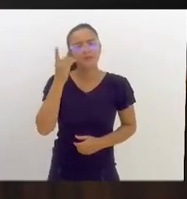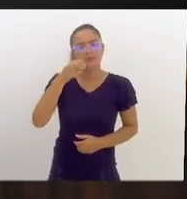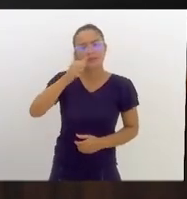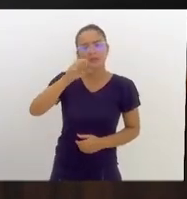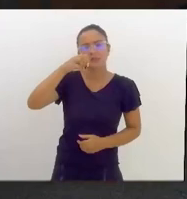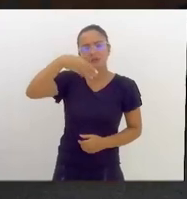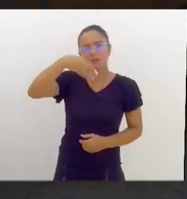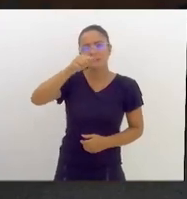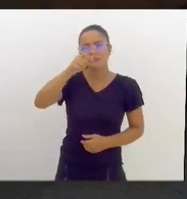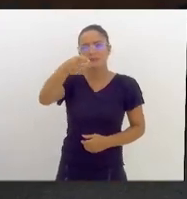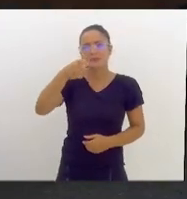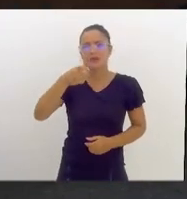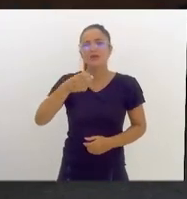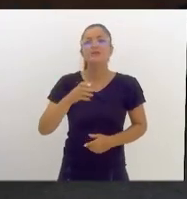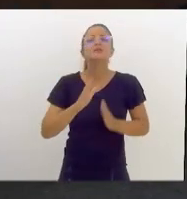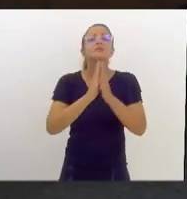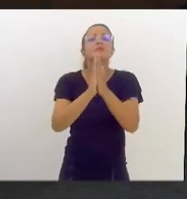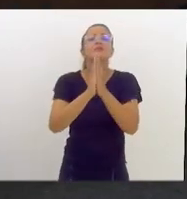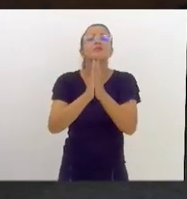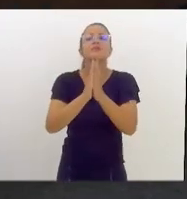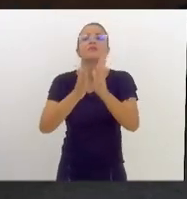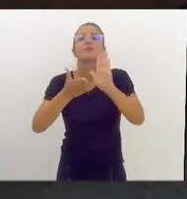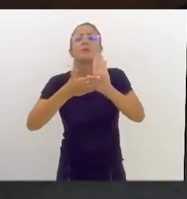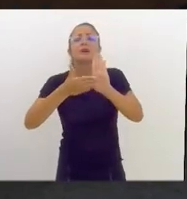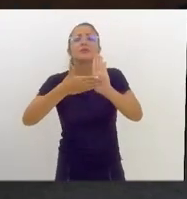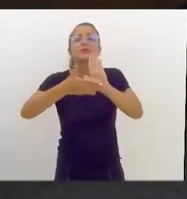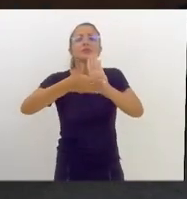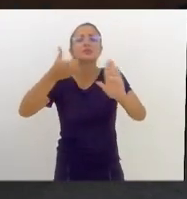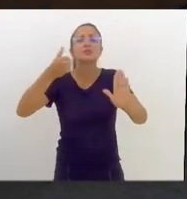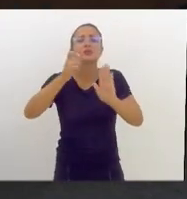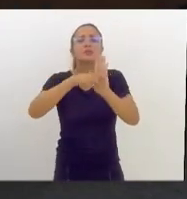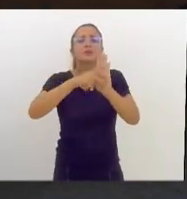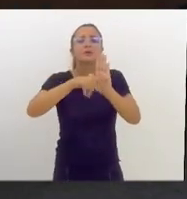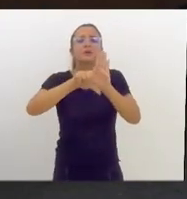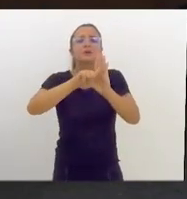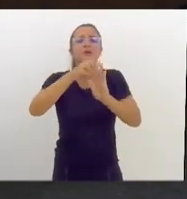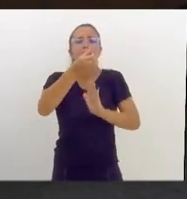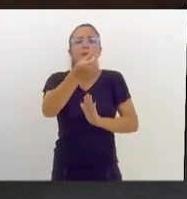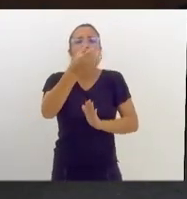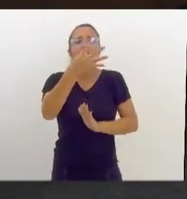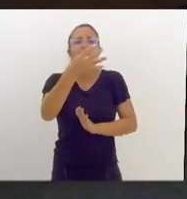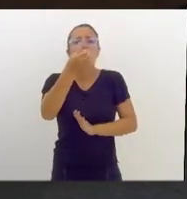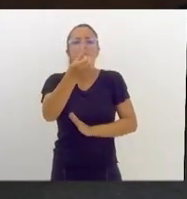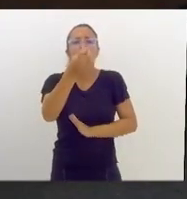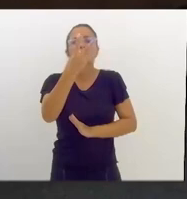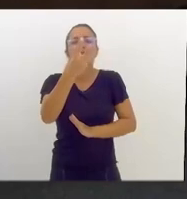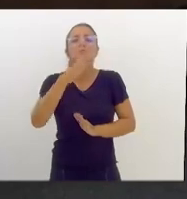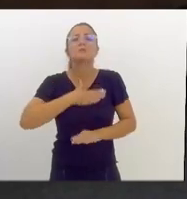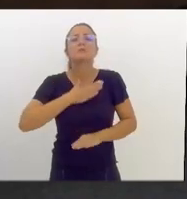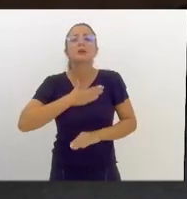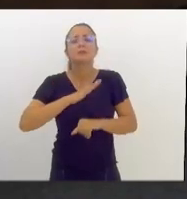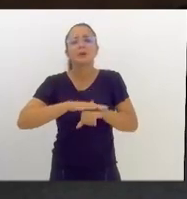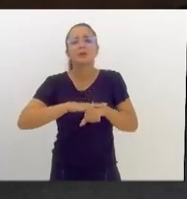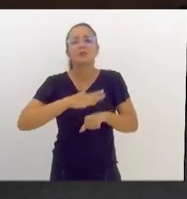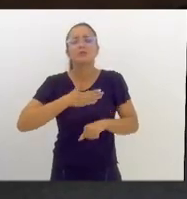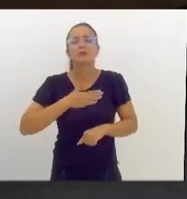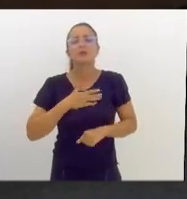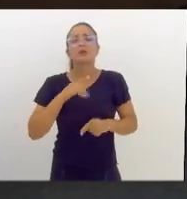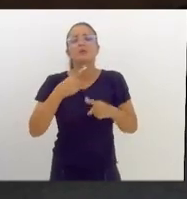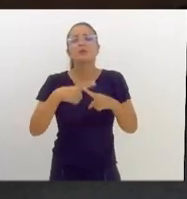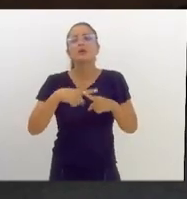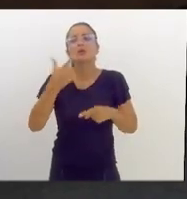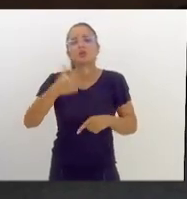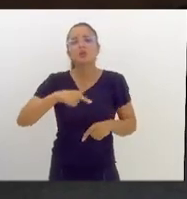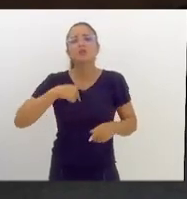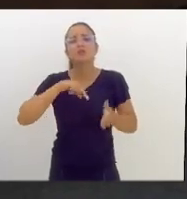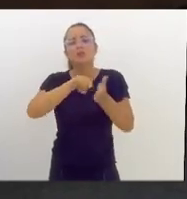solicitar, Vossa Excelência, a retirada de pauta do projeto de lei 6462, da minha autoria, por favor, para fazer uma nova análise.